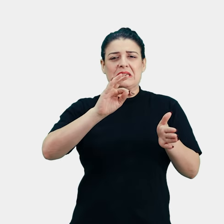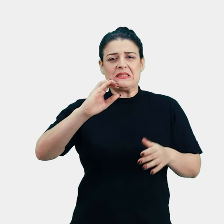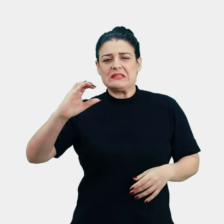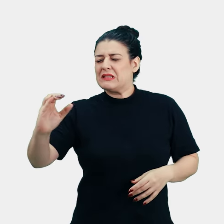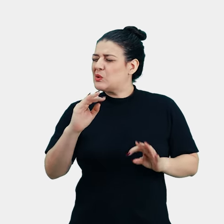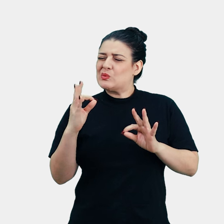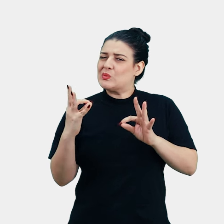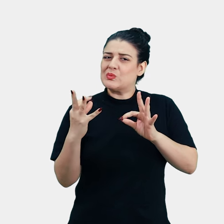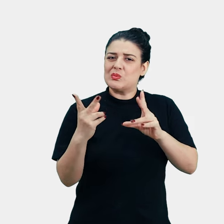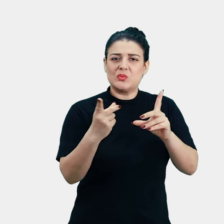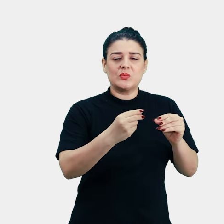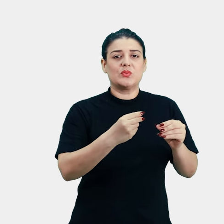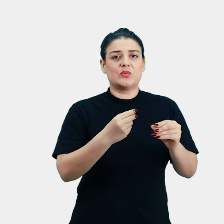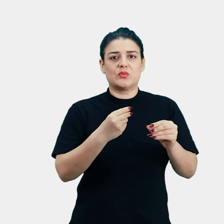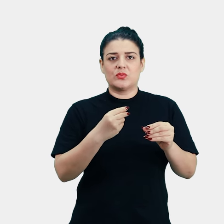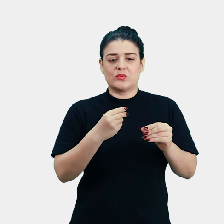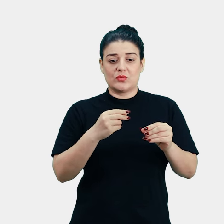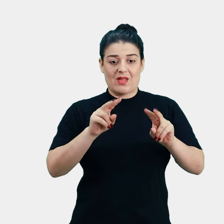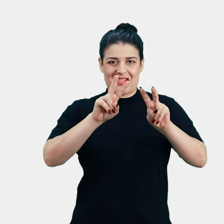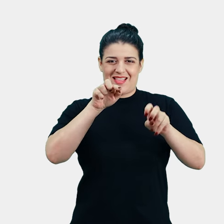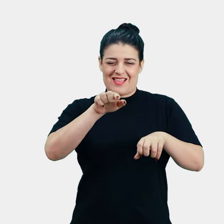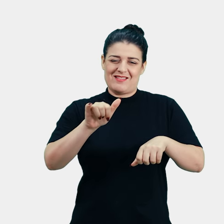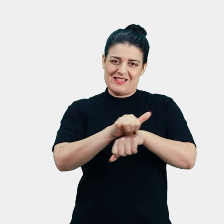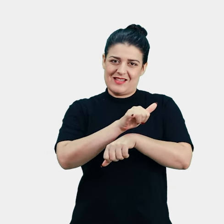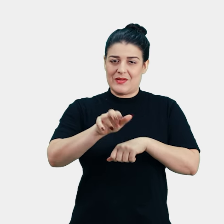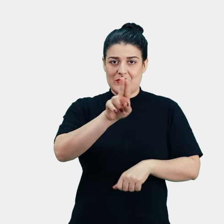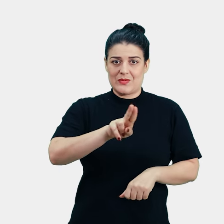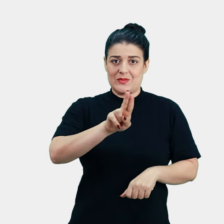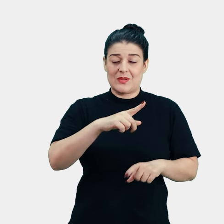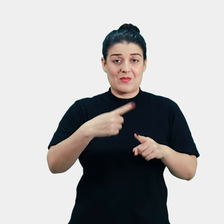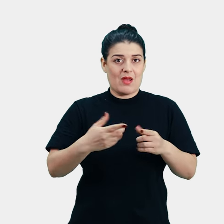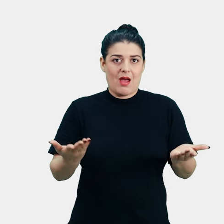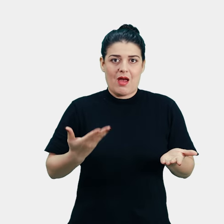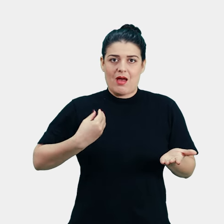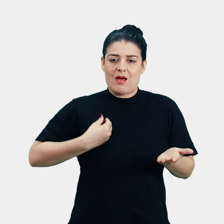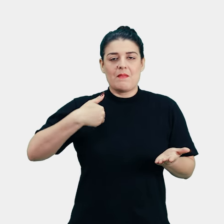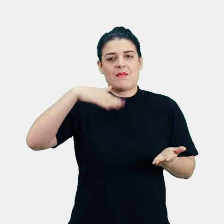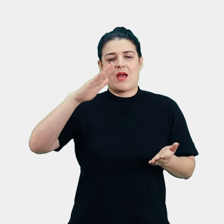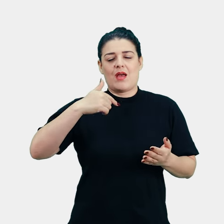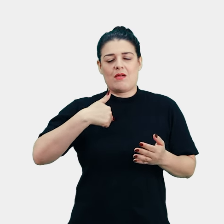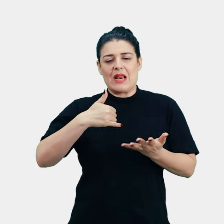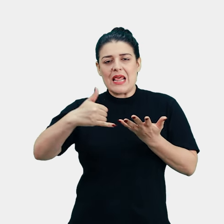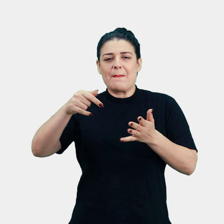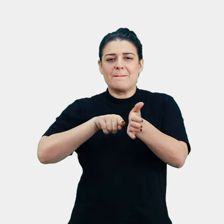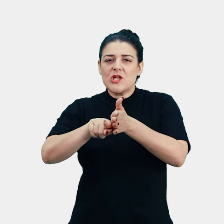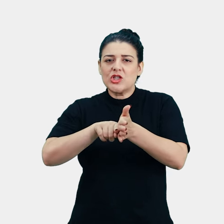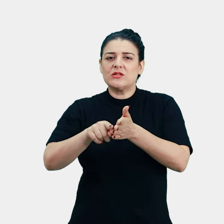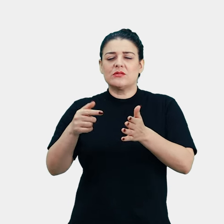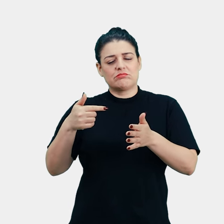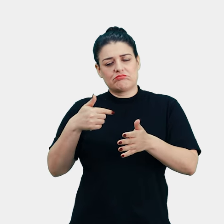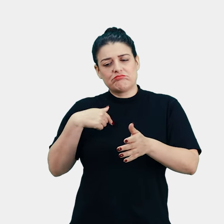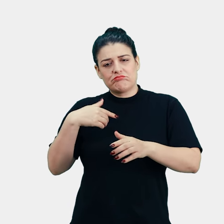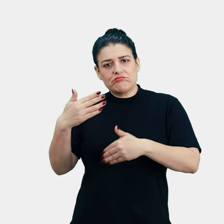curso, enfim, que trabalha, né, com essa técnica, né, porque atualmente é uma das minhas linhas de pesquisa também que eu